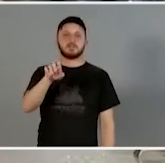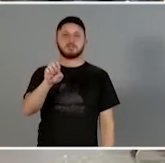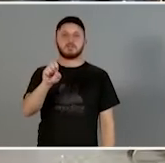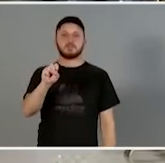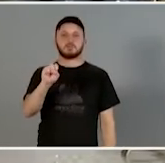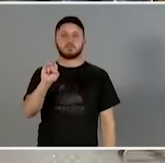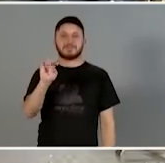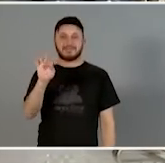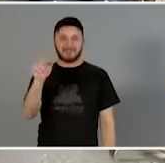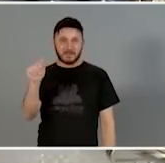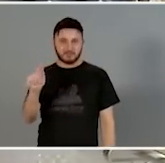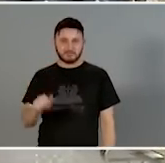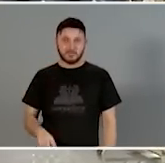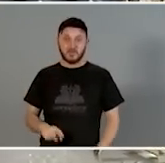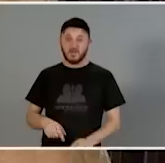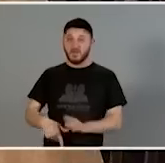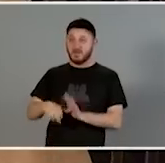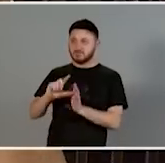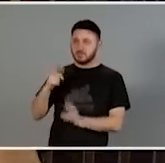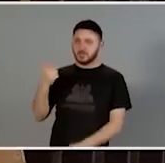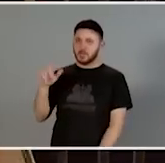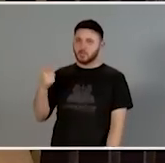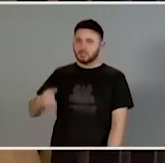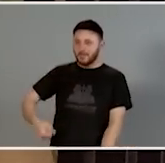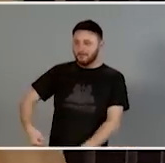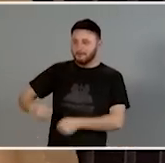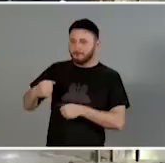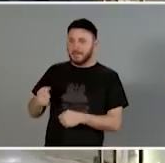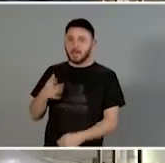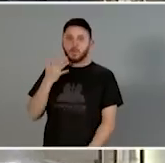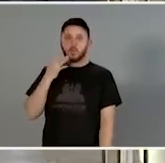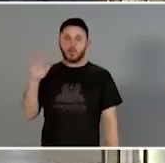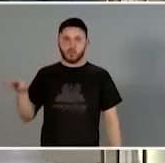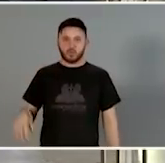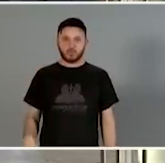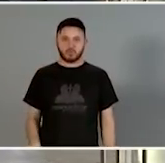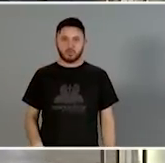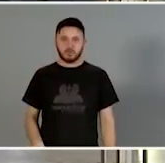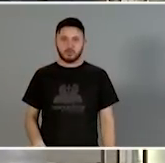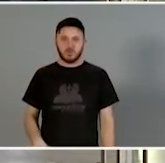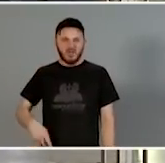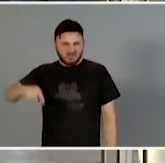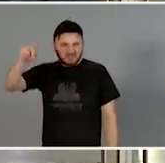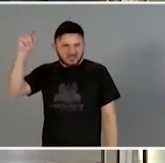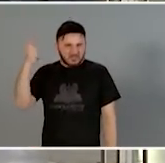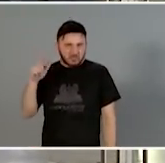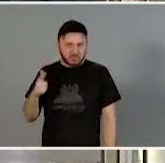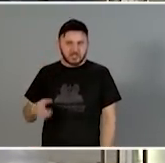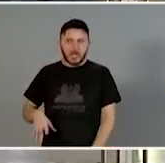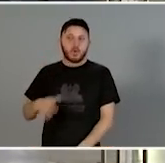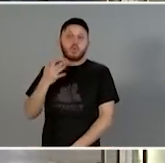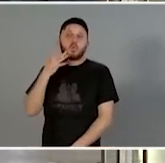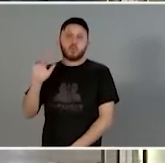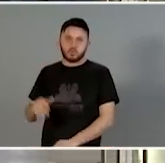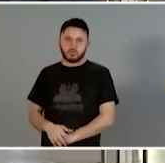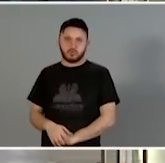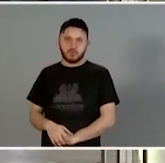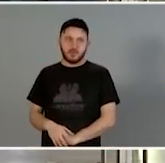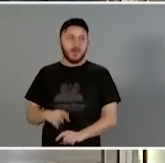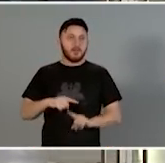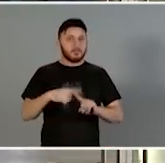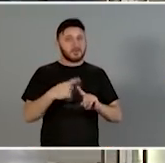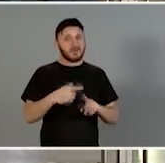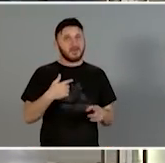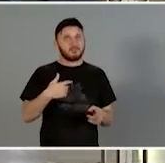e não tinha mala de couro. Eu acho que deveria ser de madeira de novo. Por exemplo, eu já perdi tanta mala.